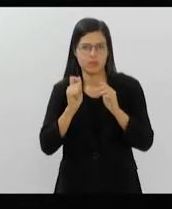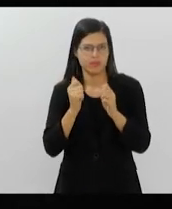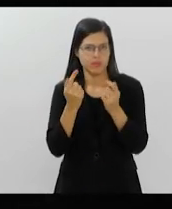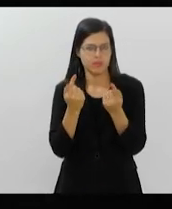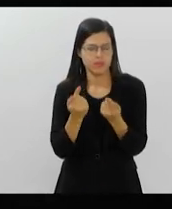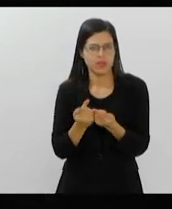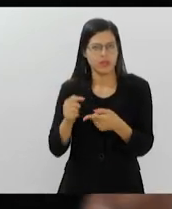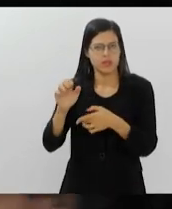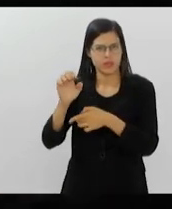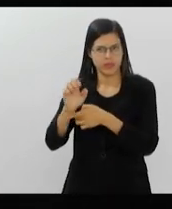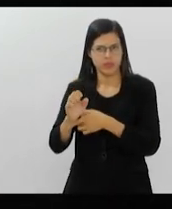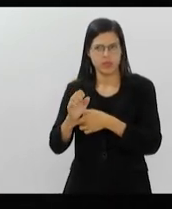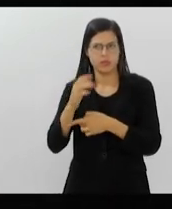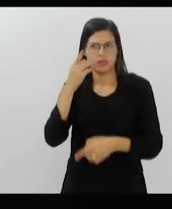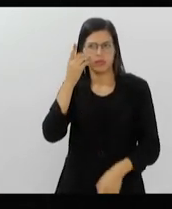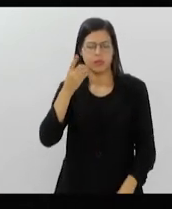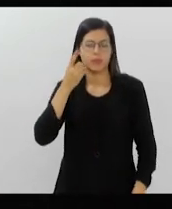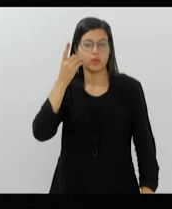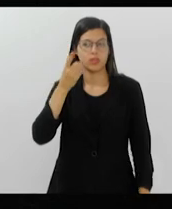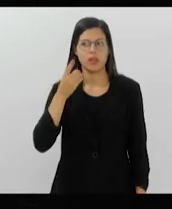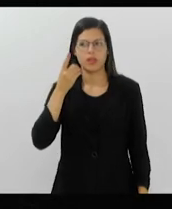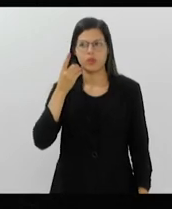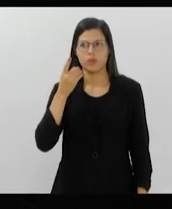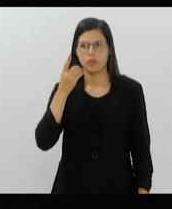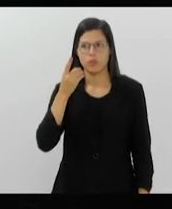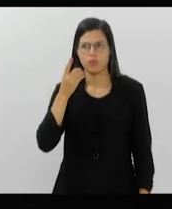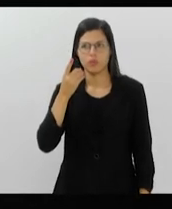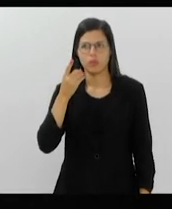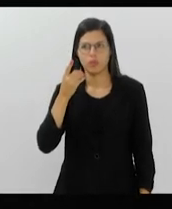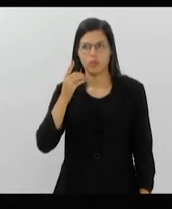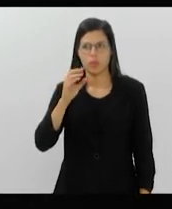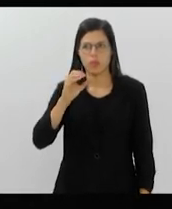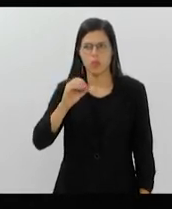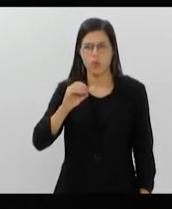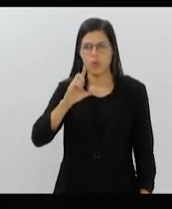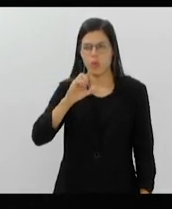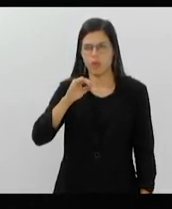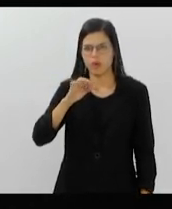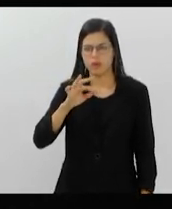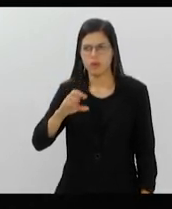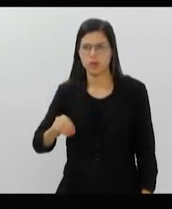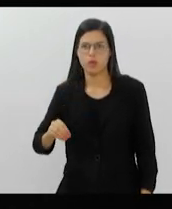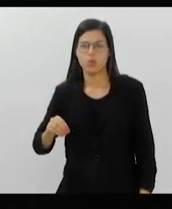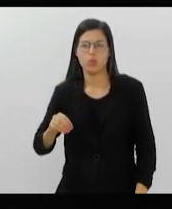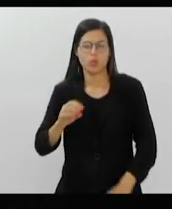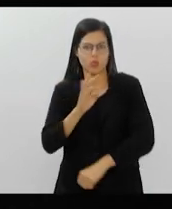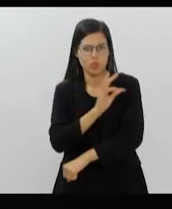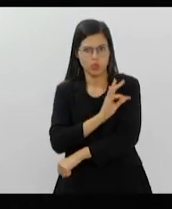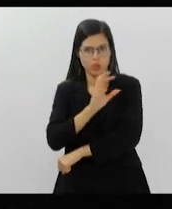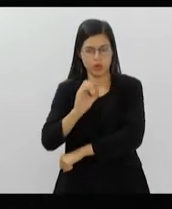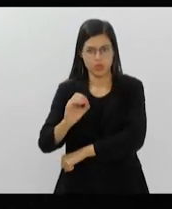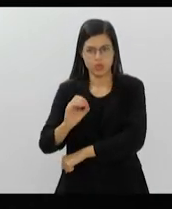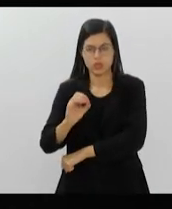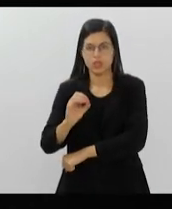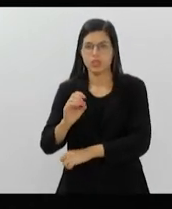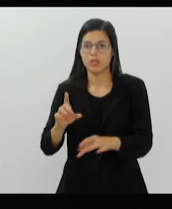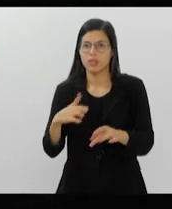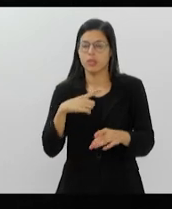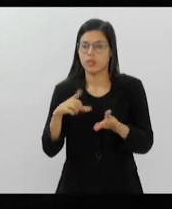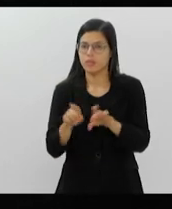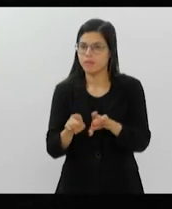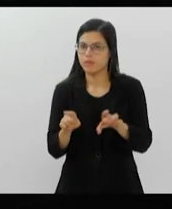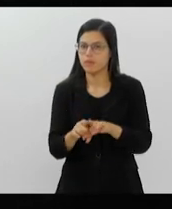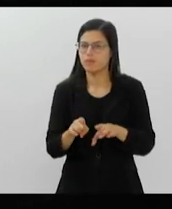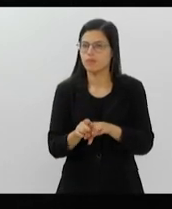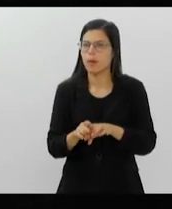estado. Deputado amigo Olinto, da Assembleia do Tocantins, que tem também todas as